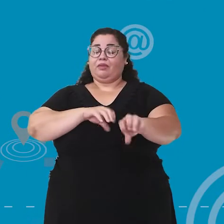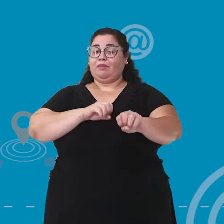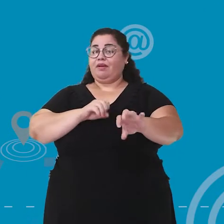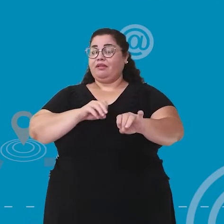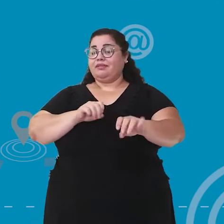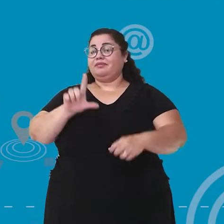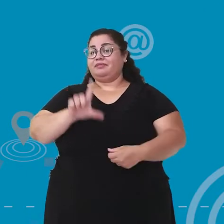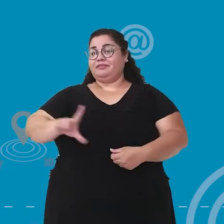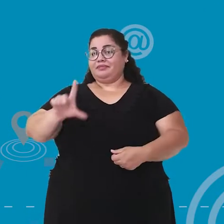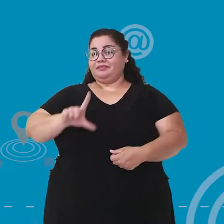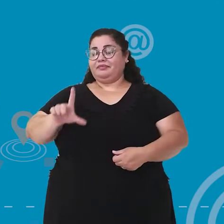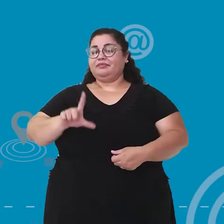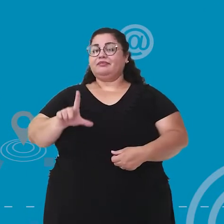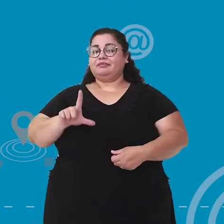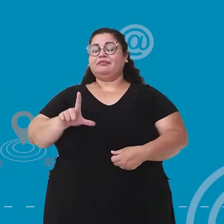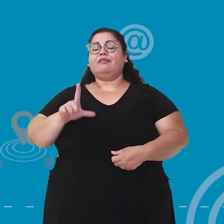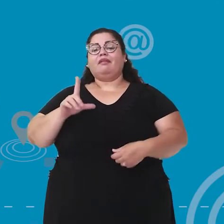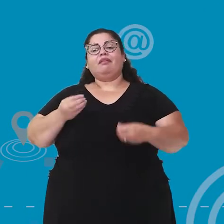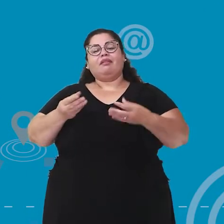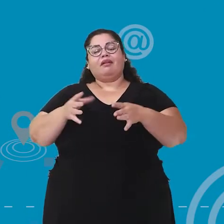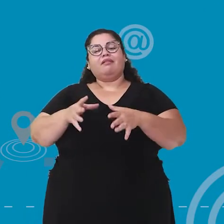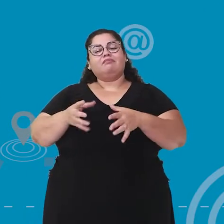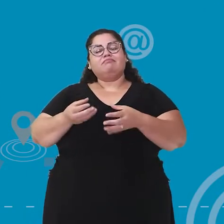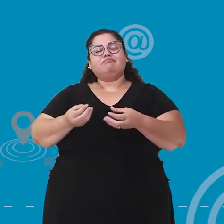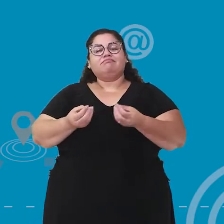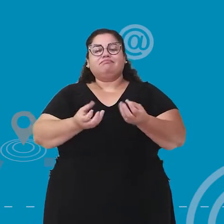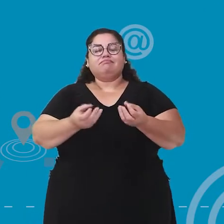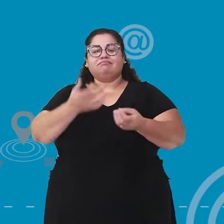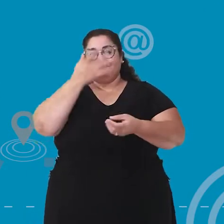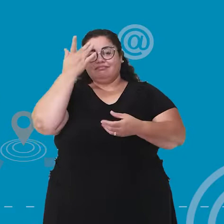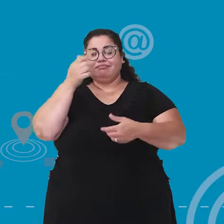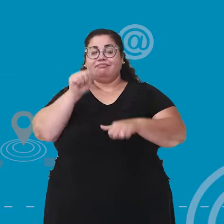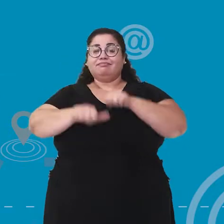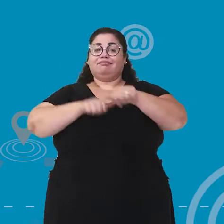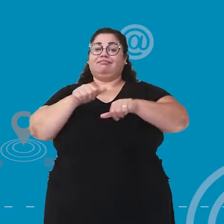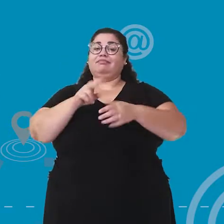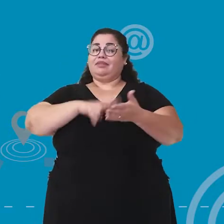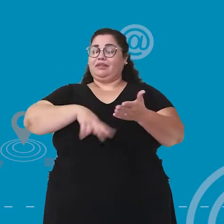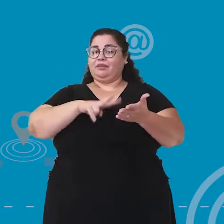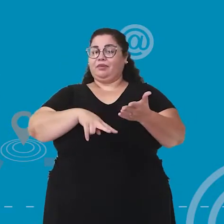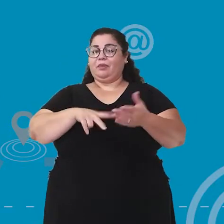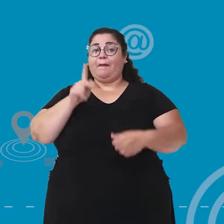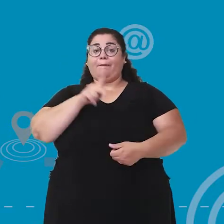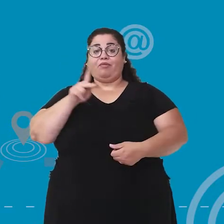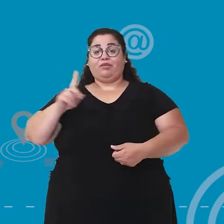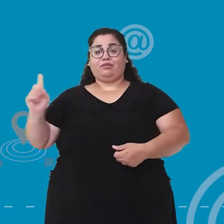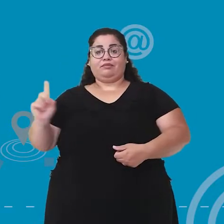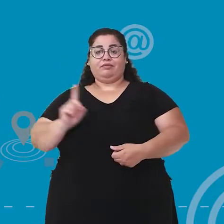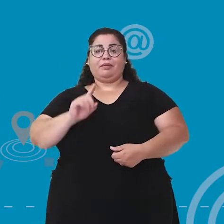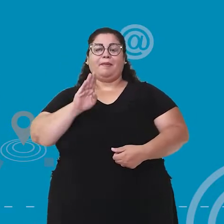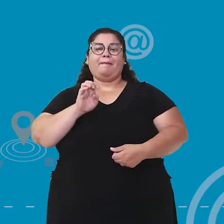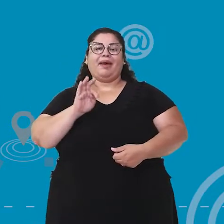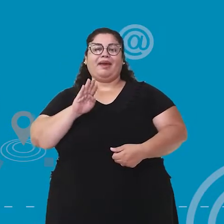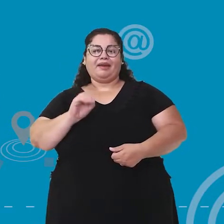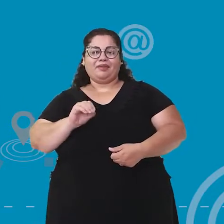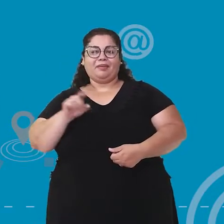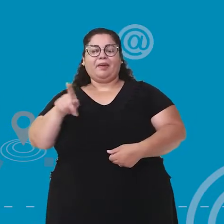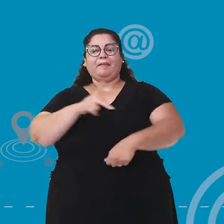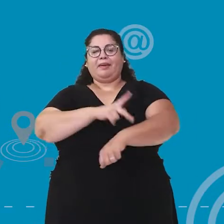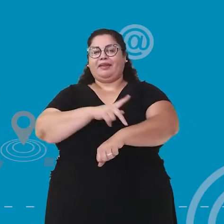educação literária e formação de leitores. Quem vai falar conosco é o professor Beto, que